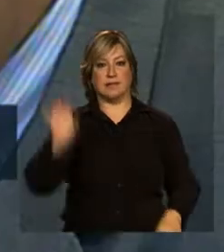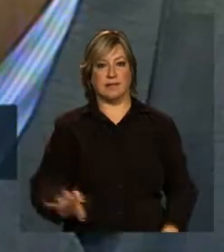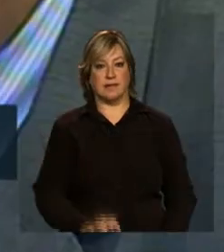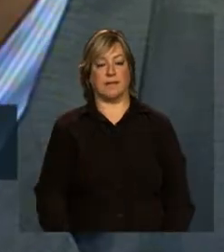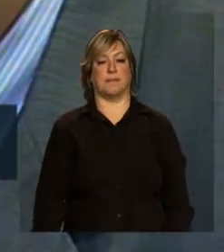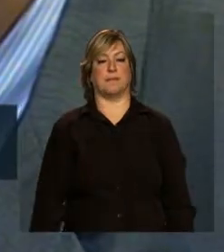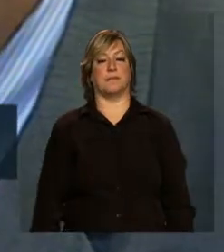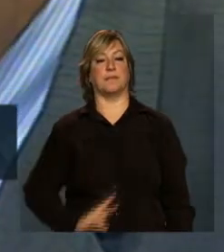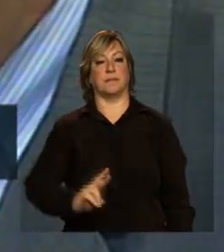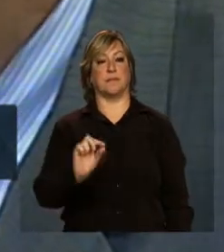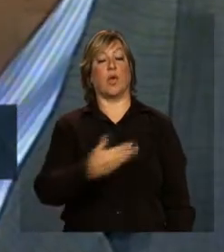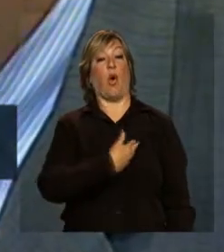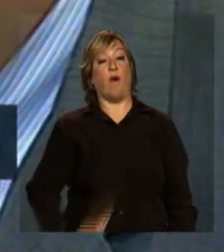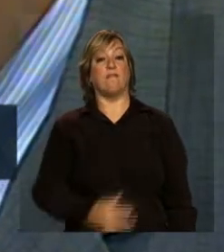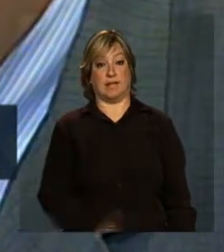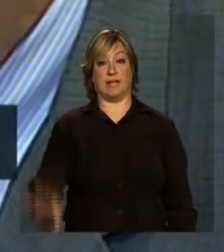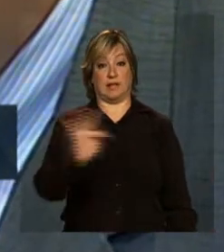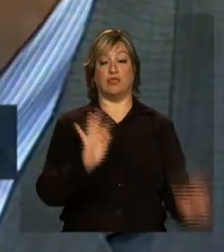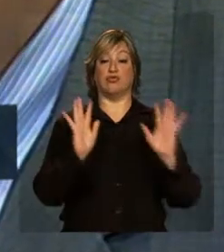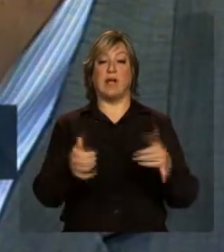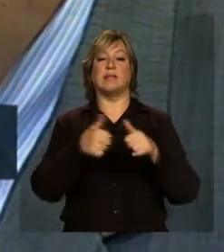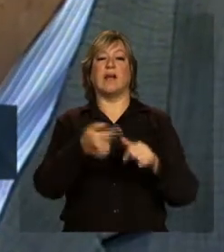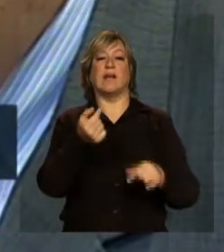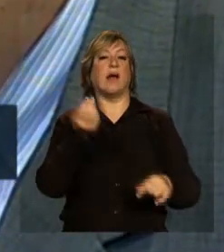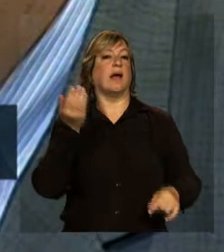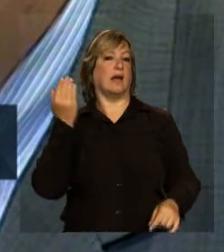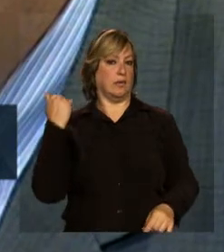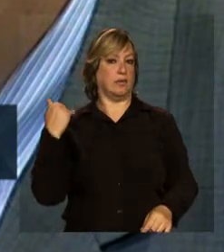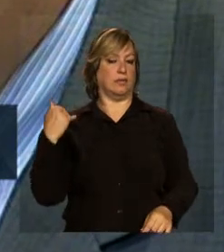O governo federal já estava há algum tempo